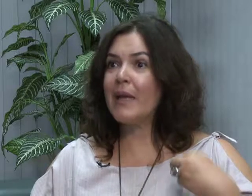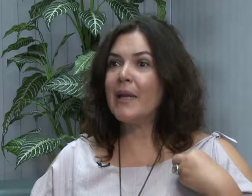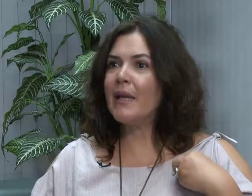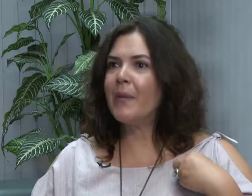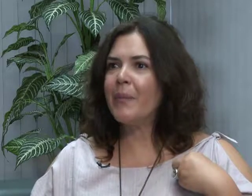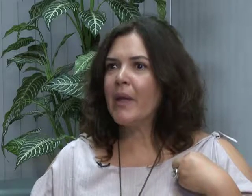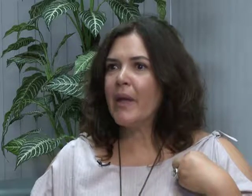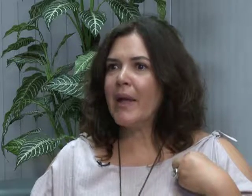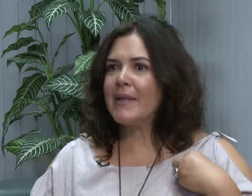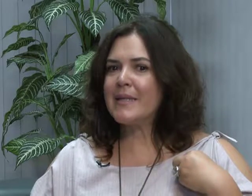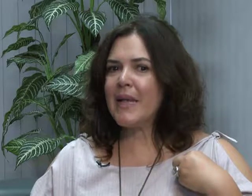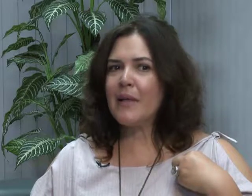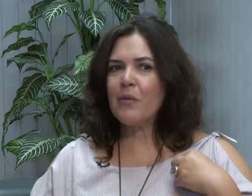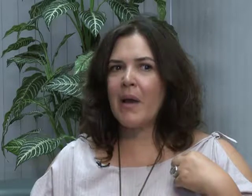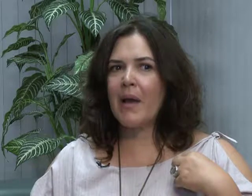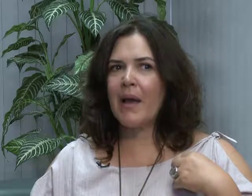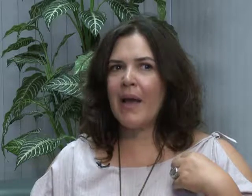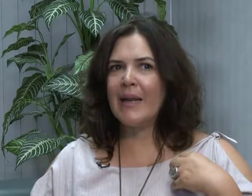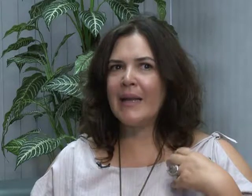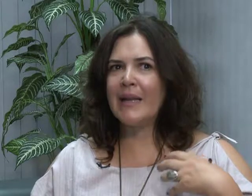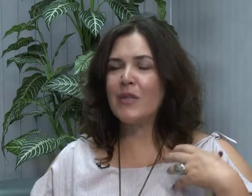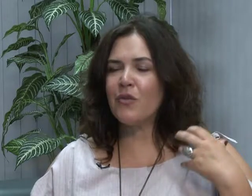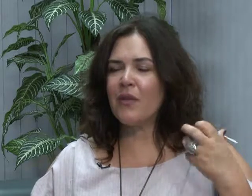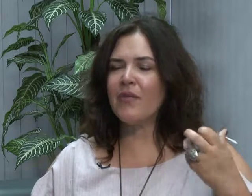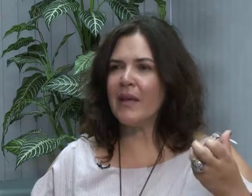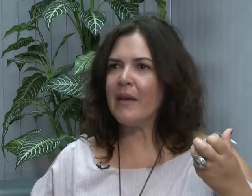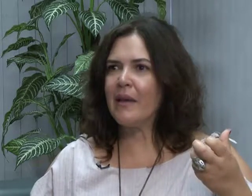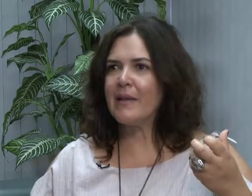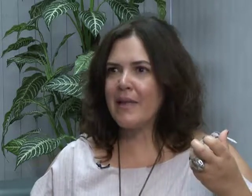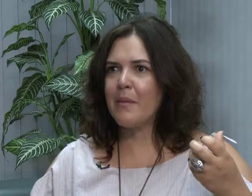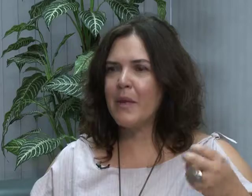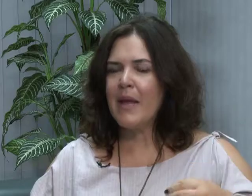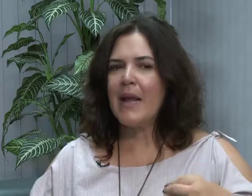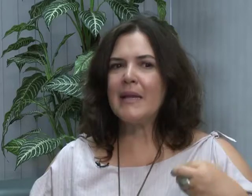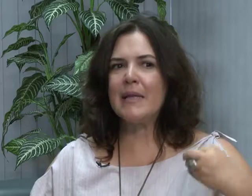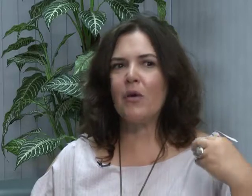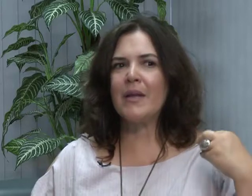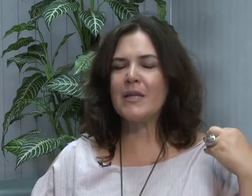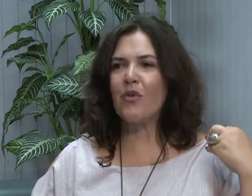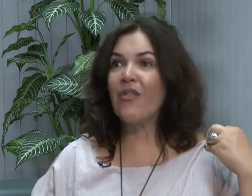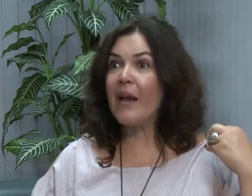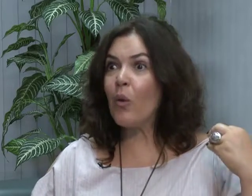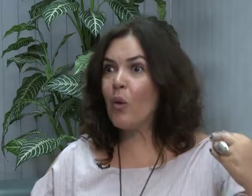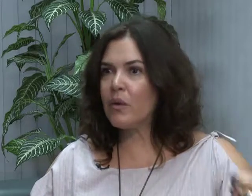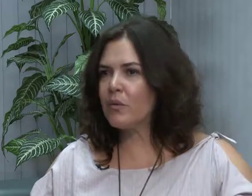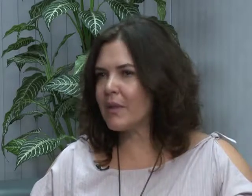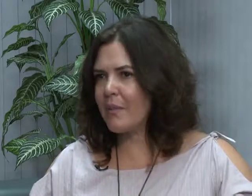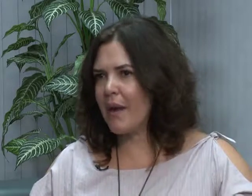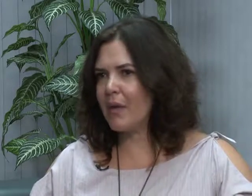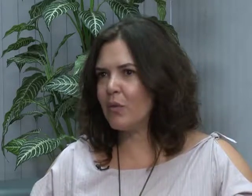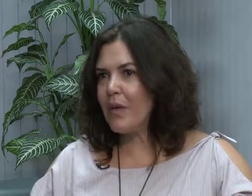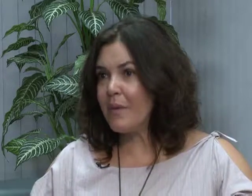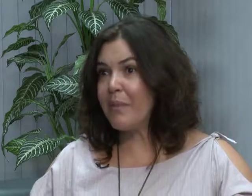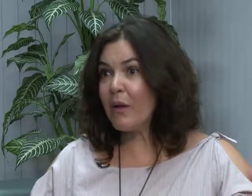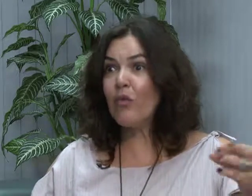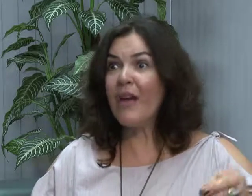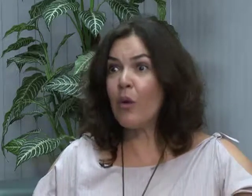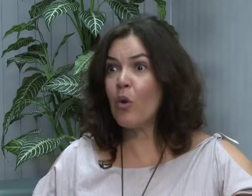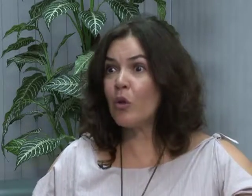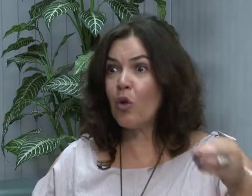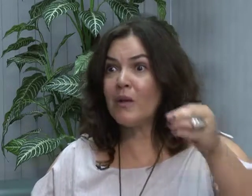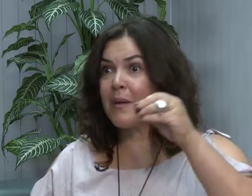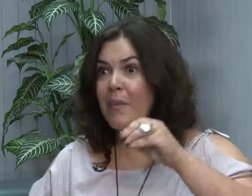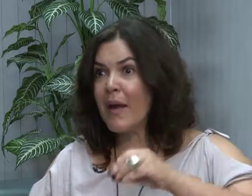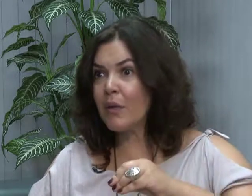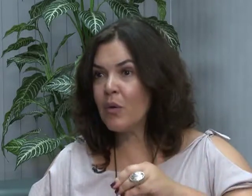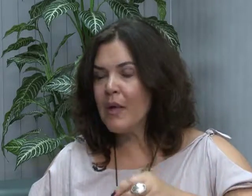uma alegria. Eles têm uma alegria de viver, sabe? Eles reconhecem o valor do trabalho, pelo